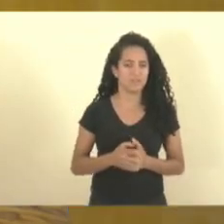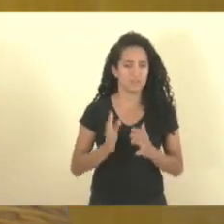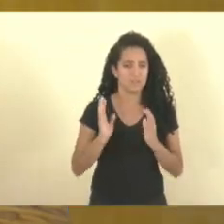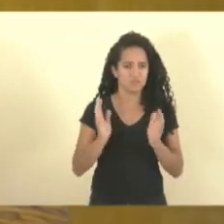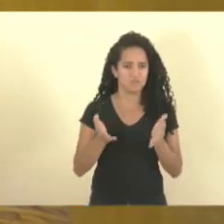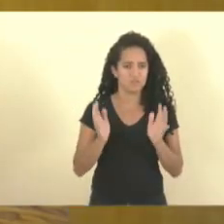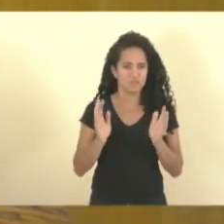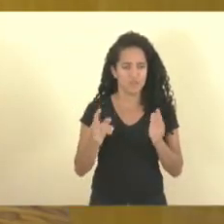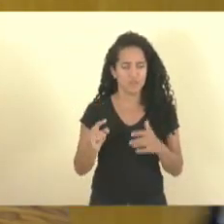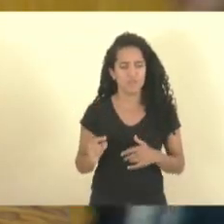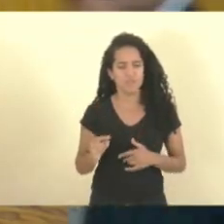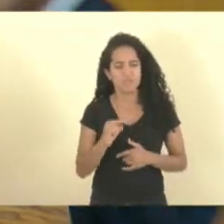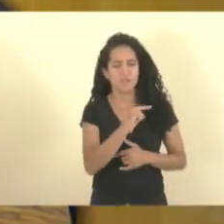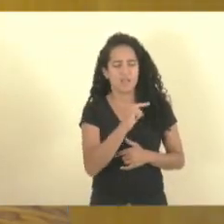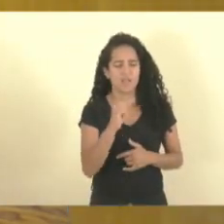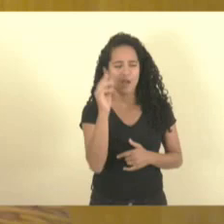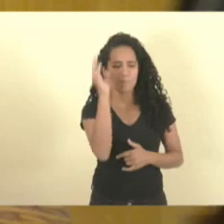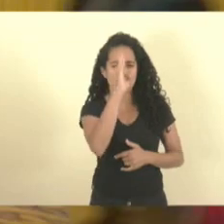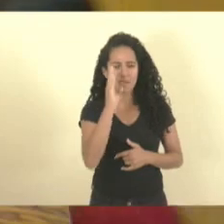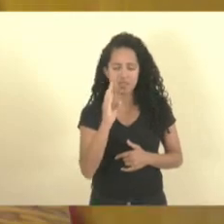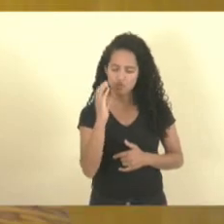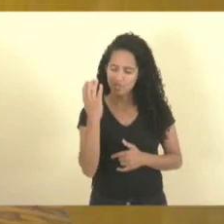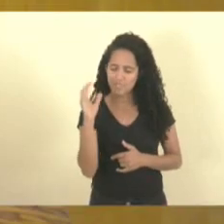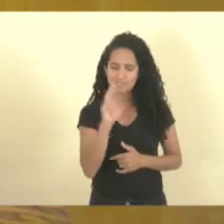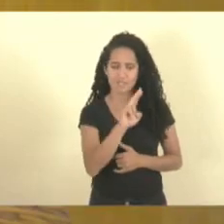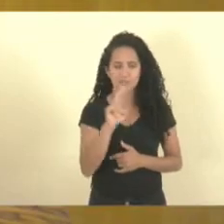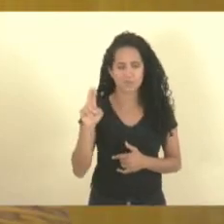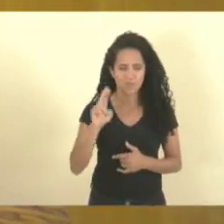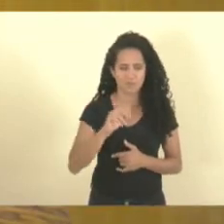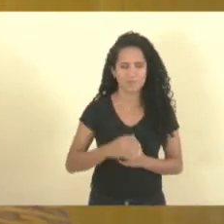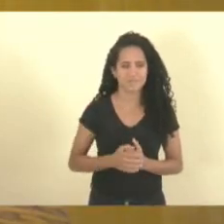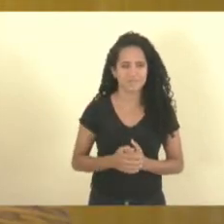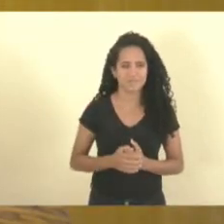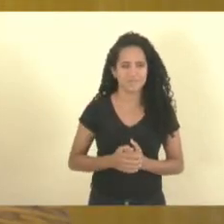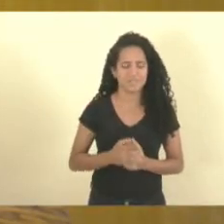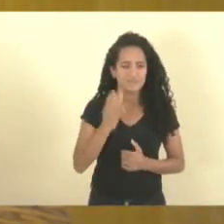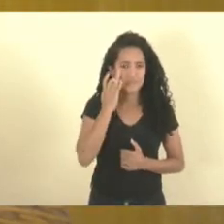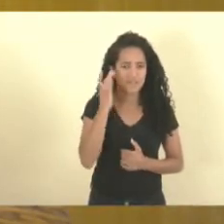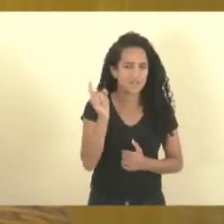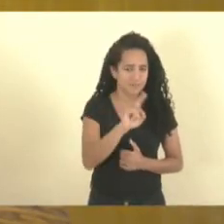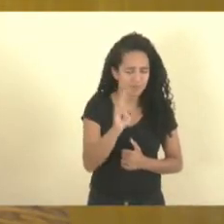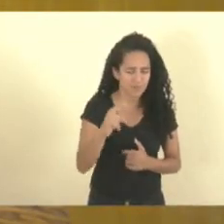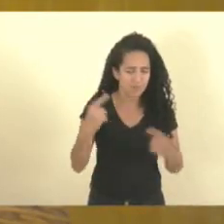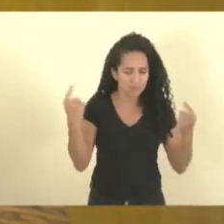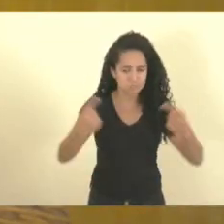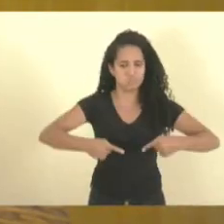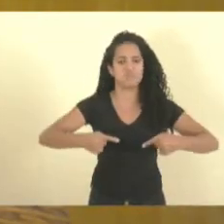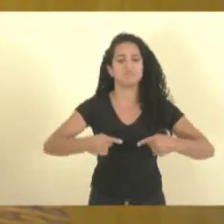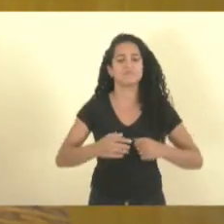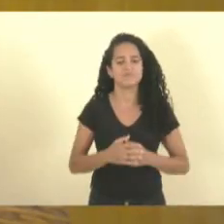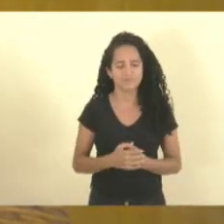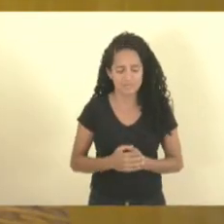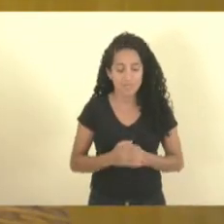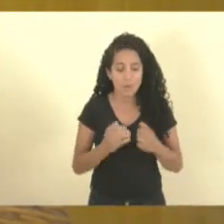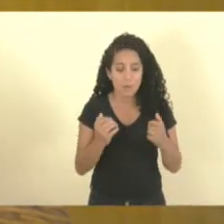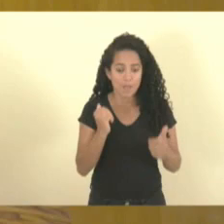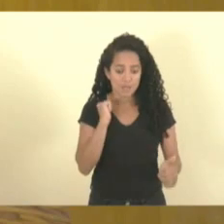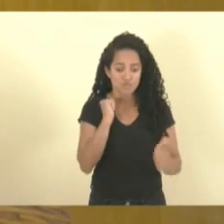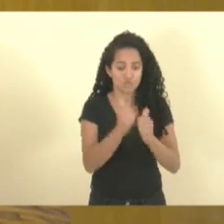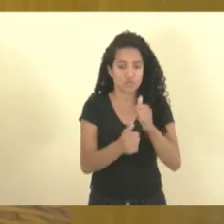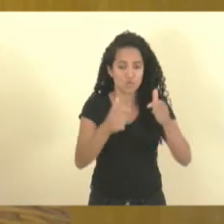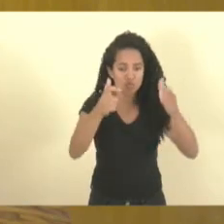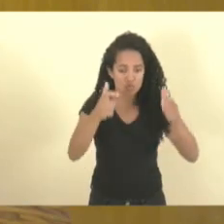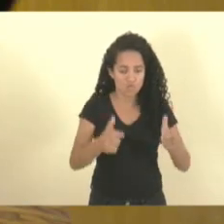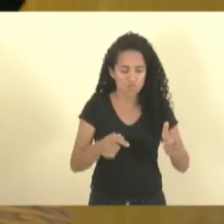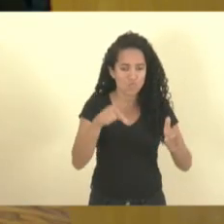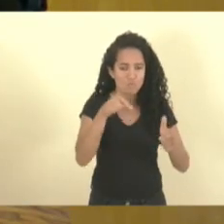jogar no Brasil de Cariacica. Era uma parada lá, não era fácil. Então a Desportiva é um